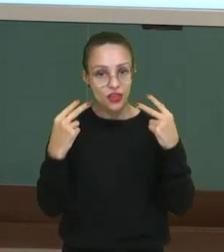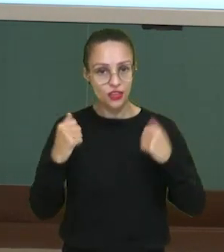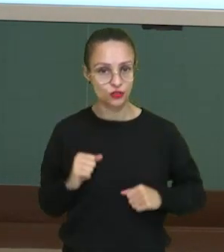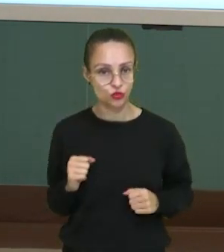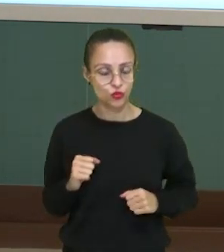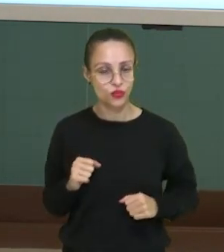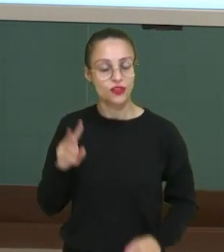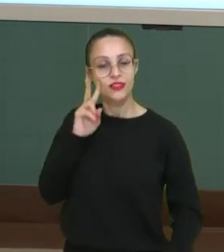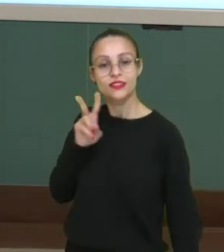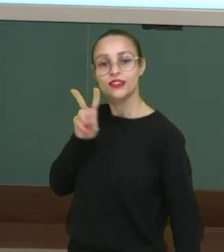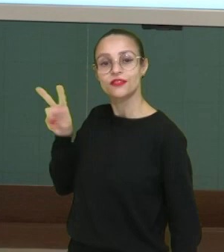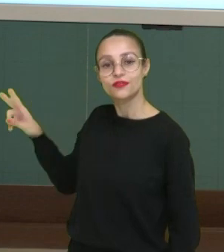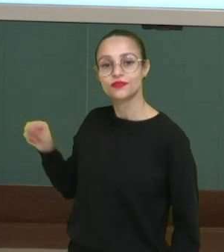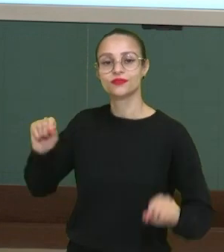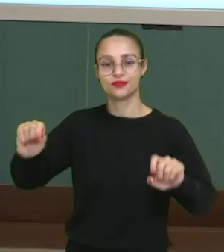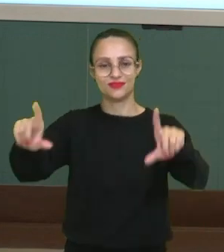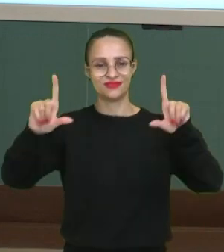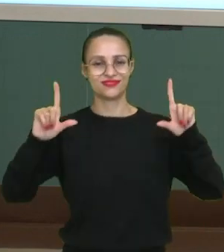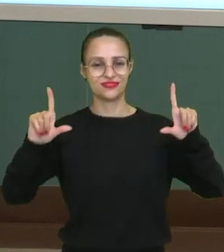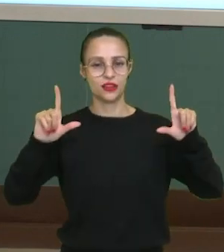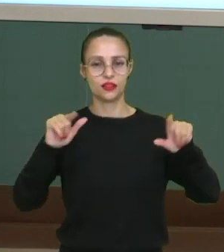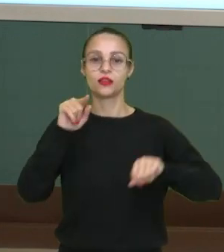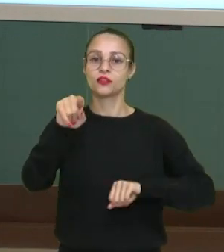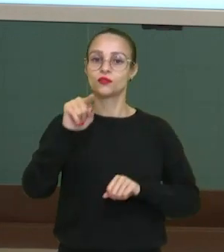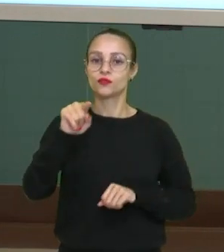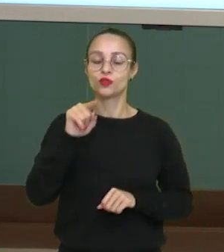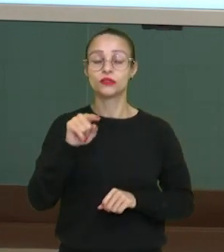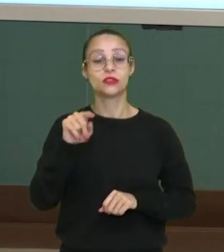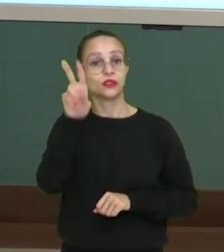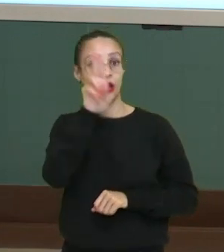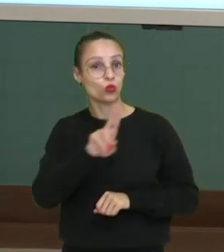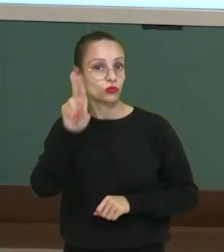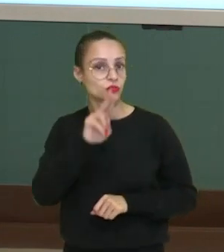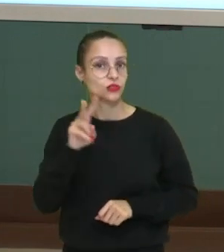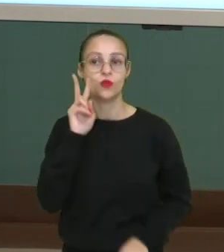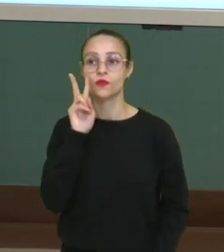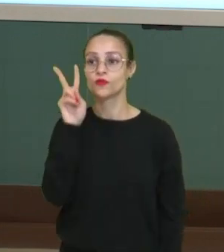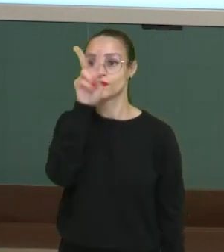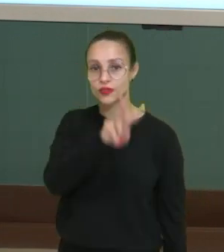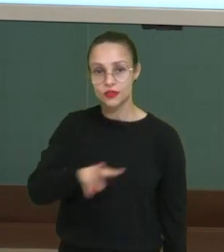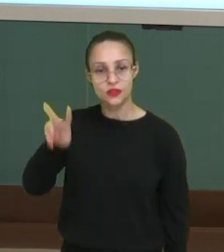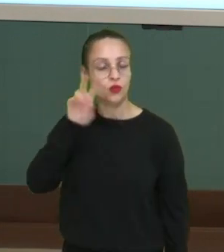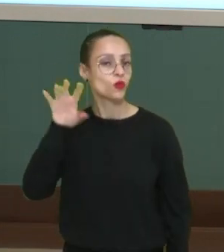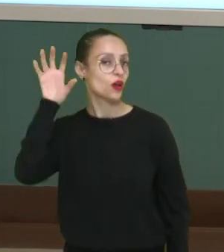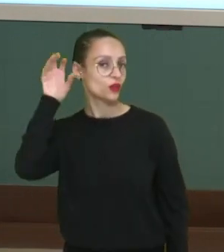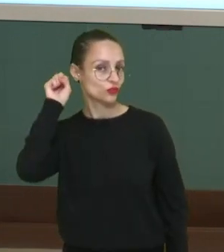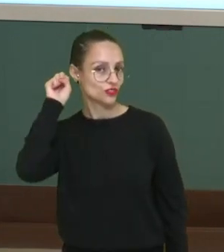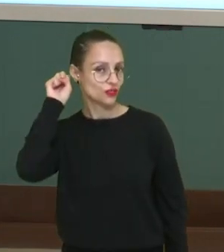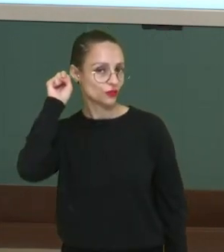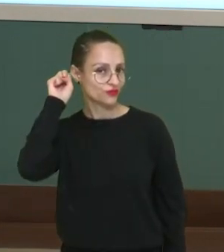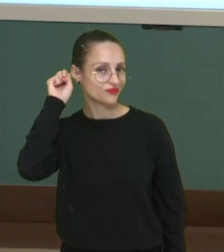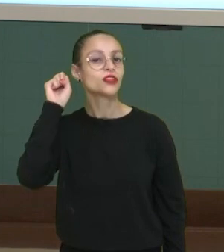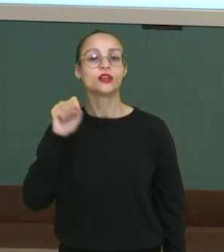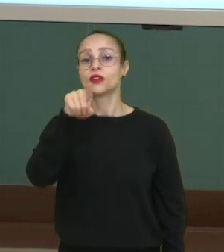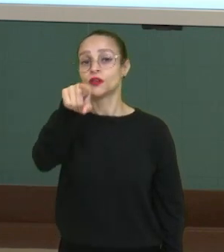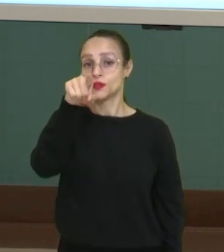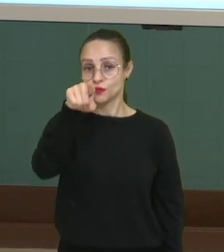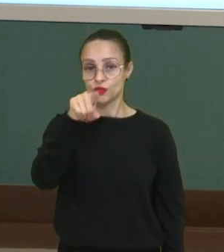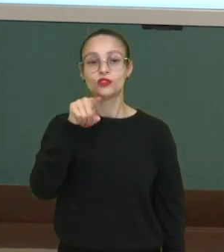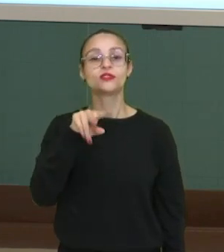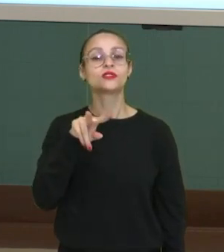está vendo essa tela. Então está mexendo com a sua visão, com a sua audição. E você vai